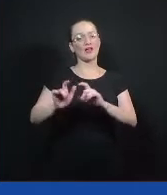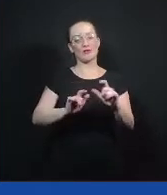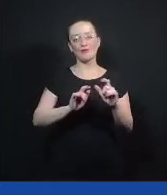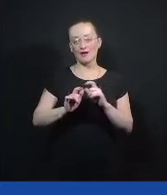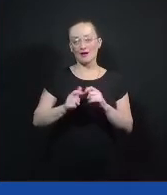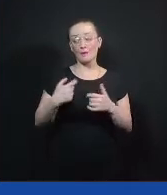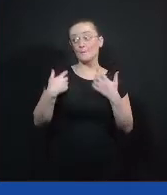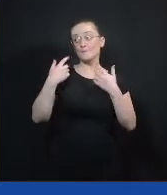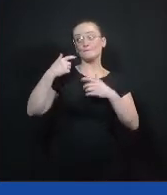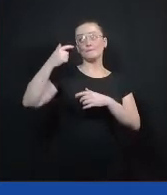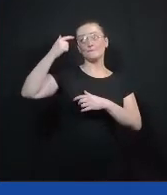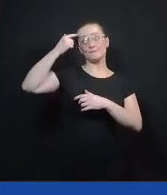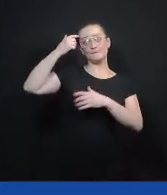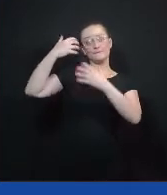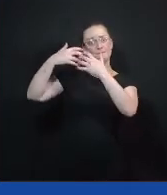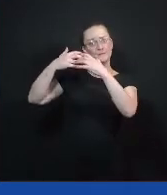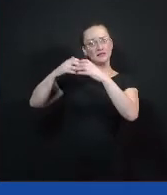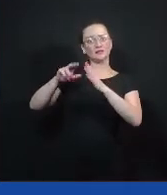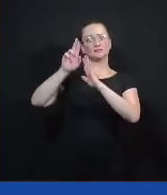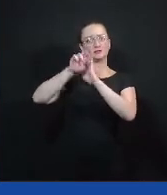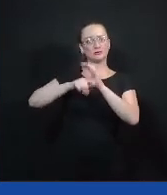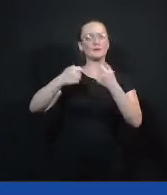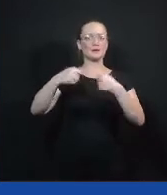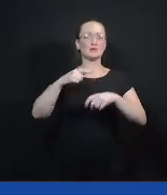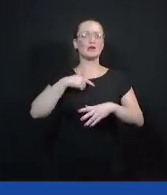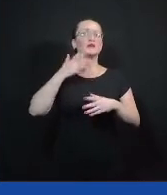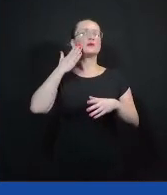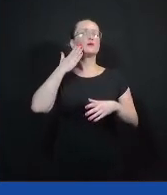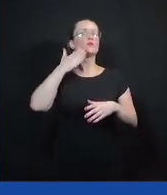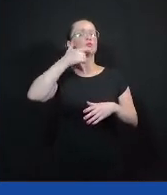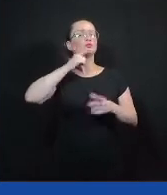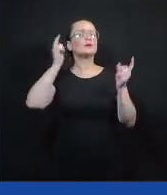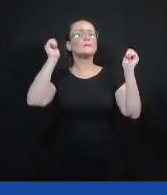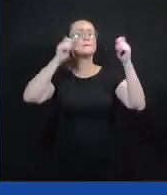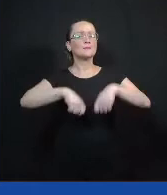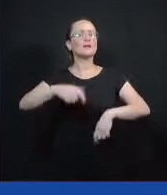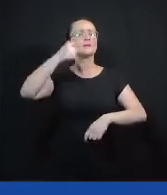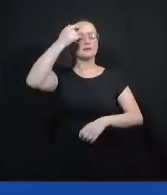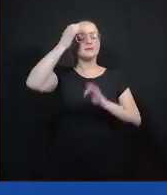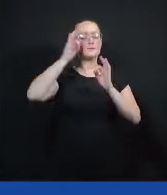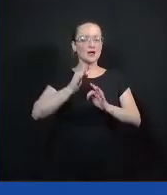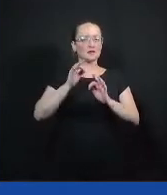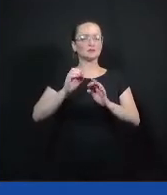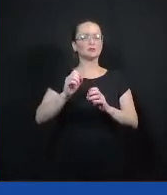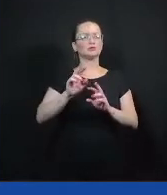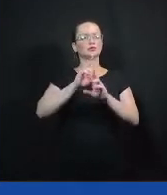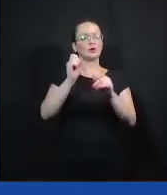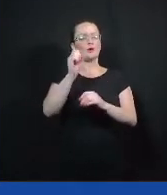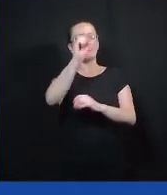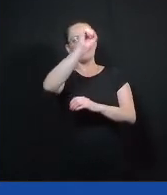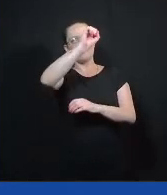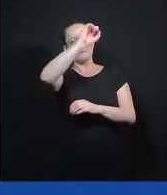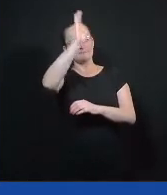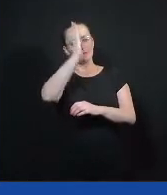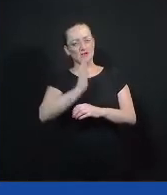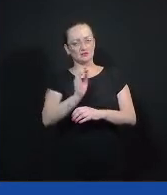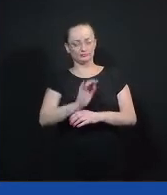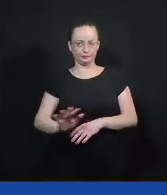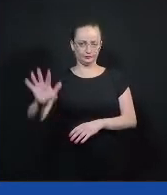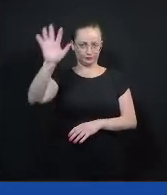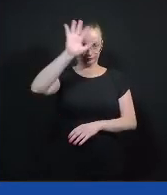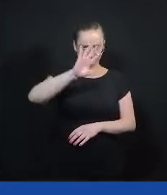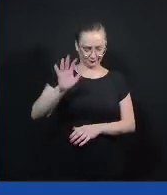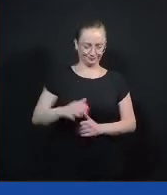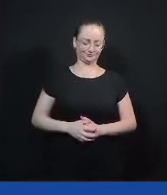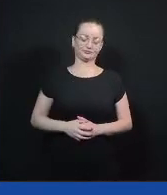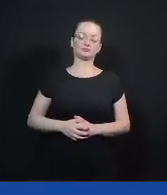pensar nessa variedade, né? Para a gente ser capaz de pensar de fato em termos de Brasil. Bom, e aí acho importante também falar